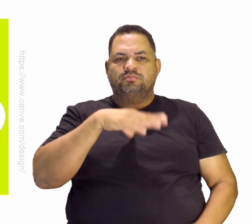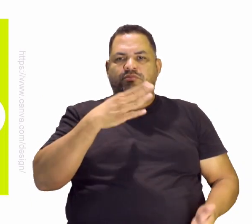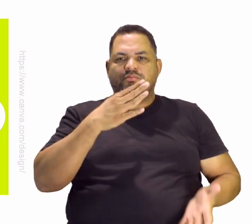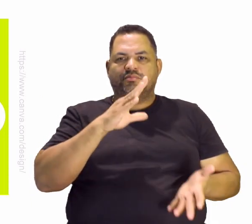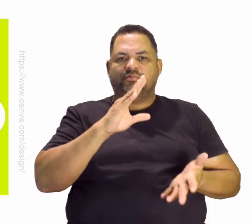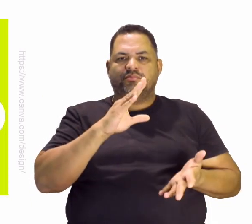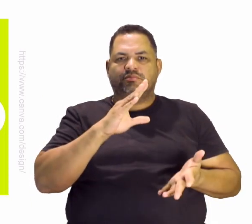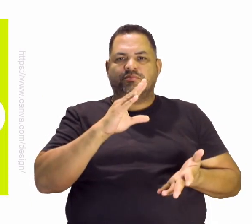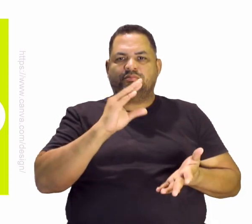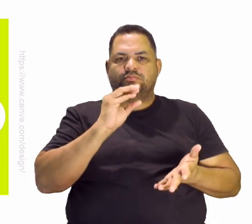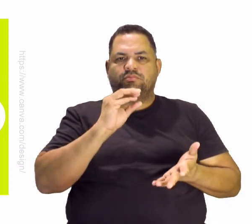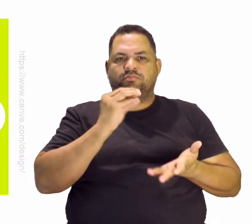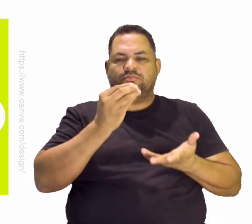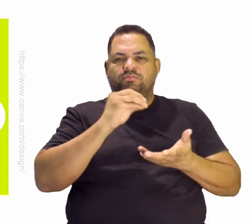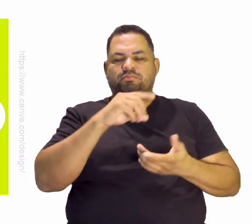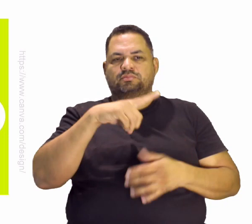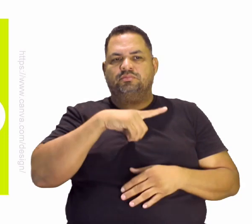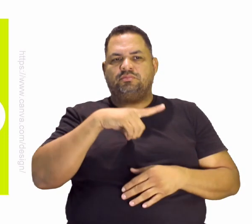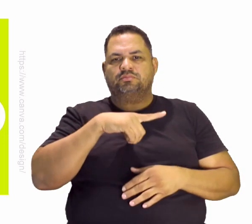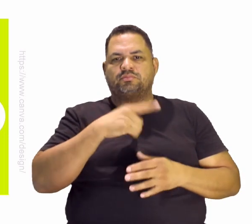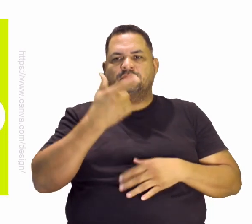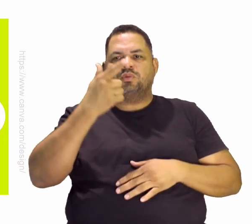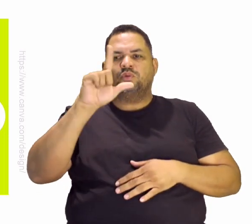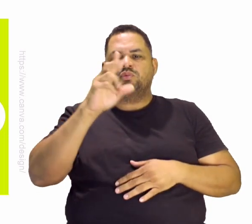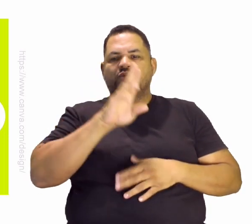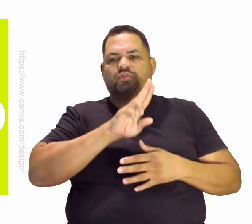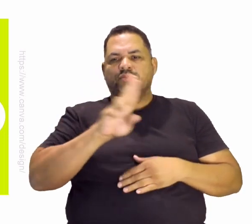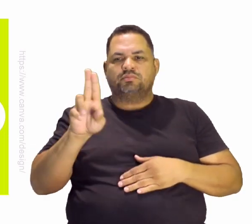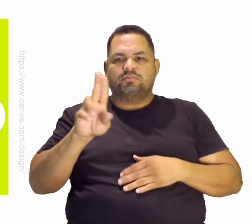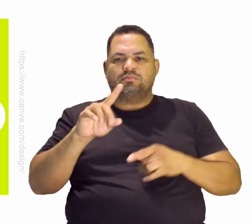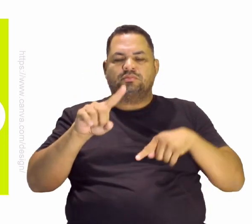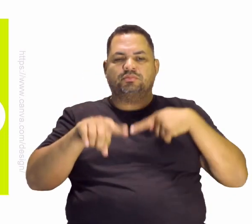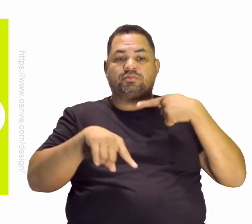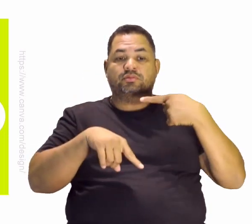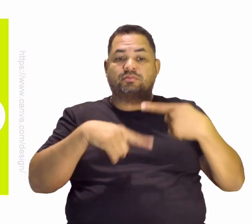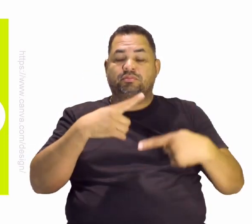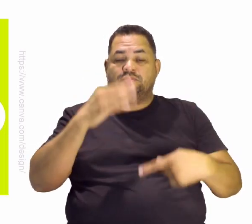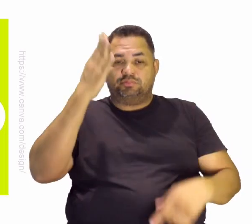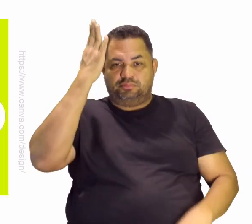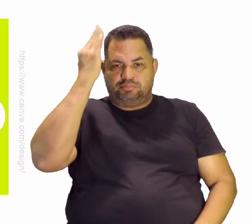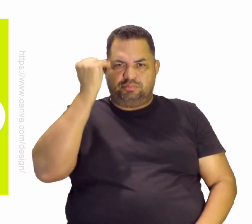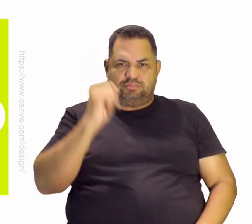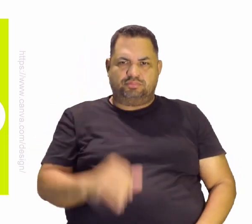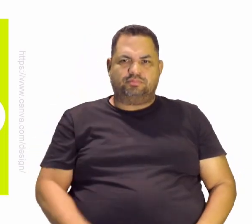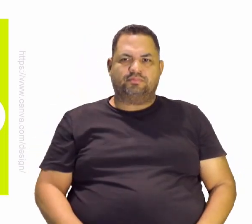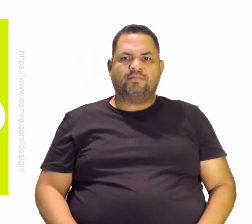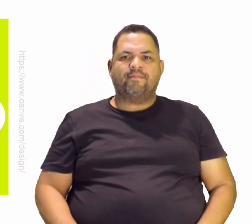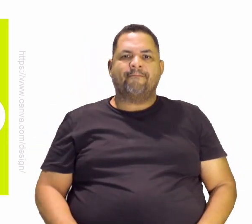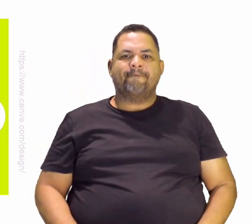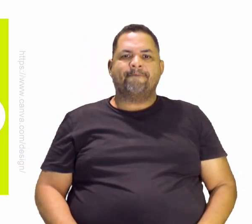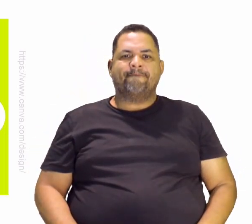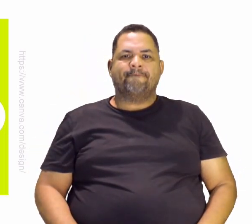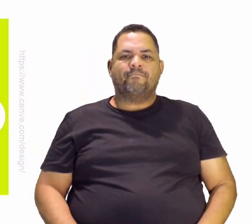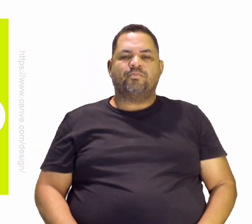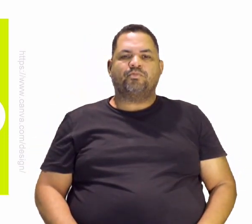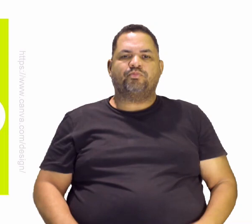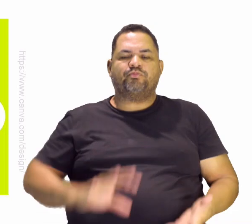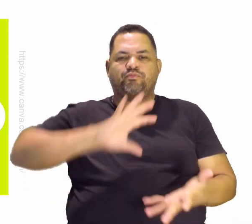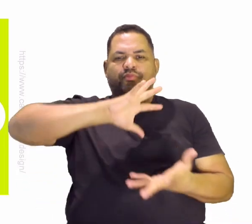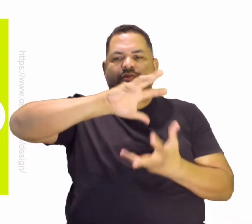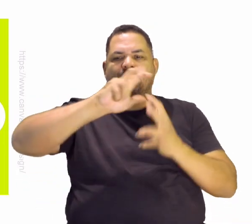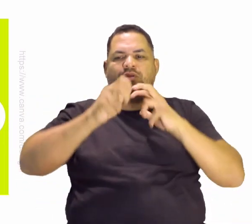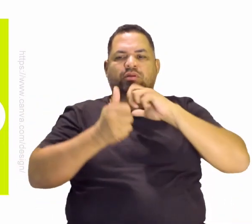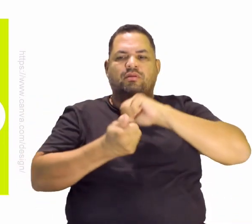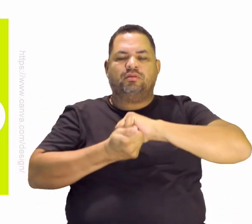né? Aí a gente vai chamar de outro nome que vocês vão saber daqui a pouco, mas é semelhante a esse. Então, no metabolismo, as reações